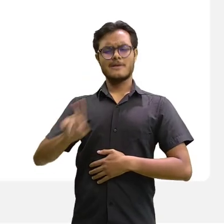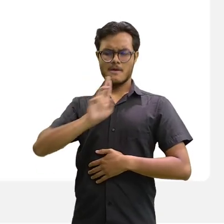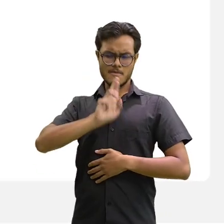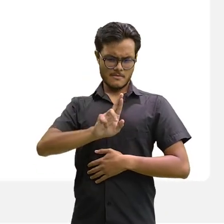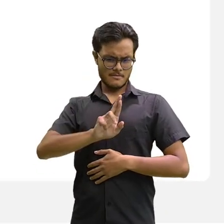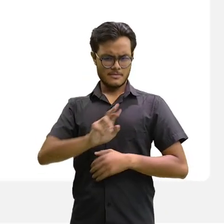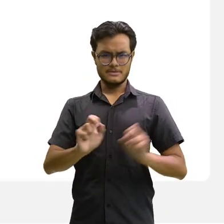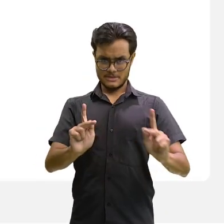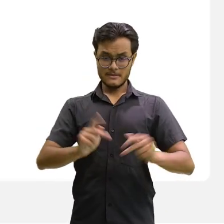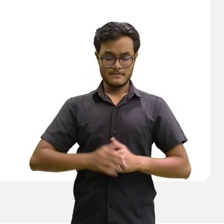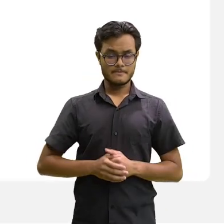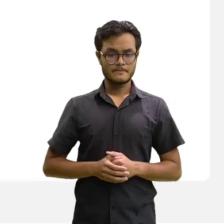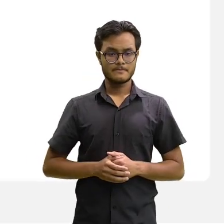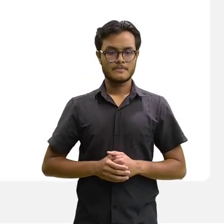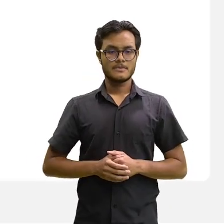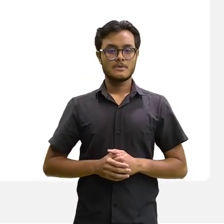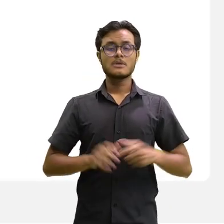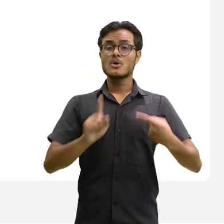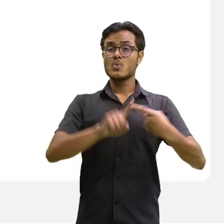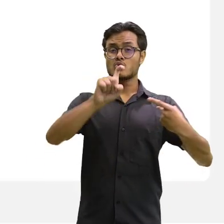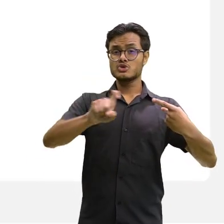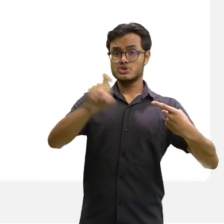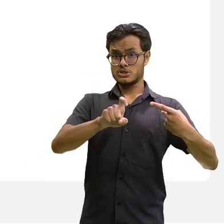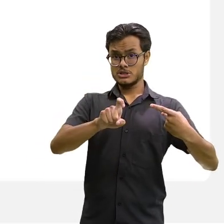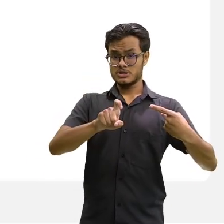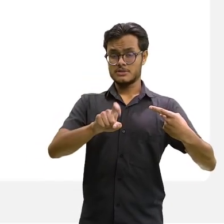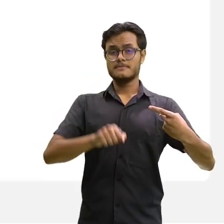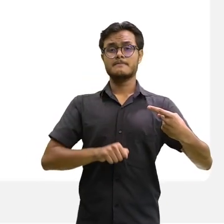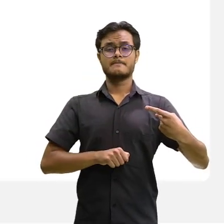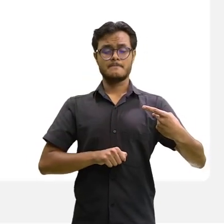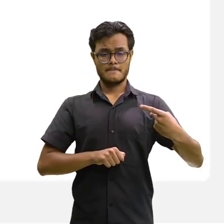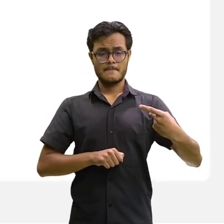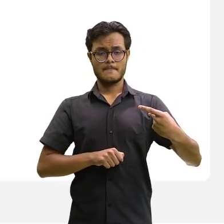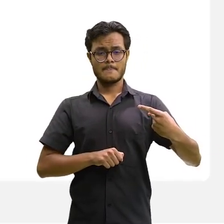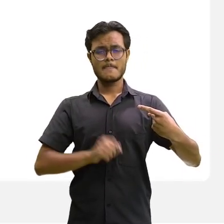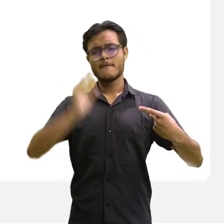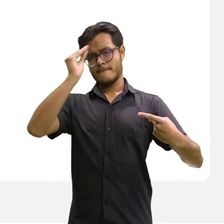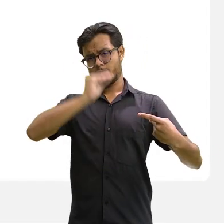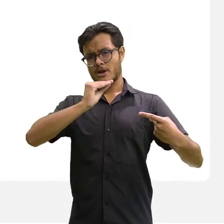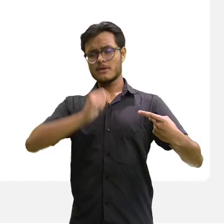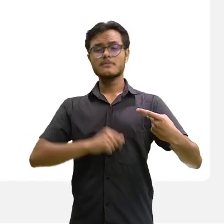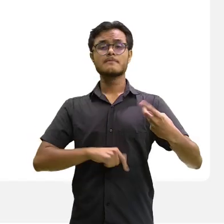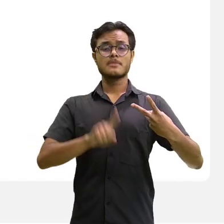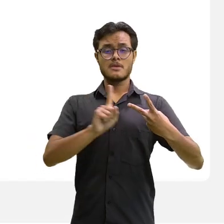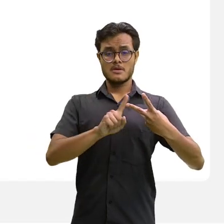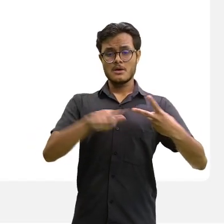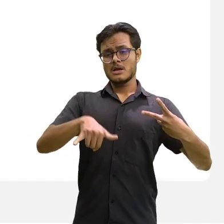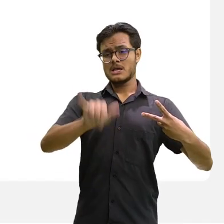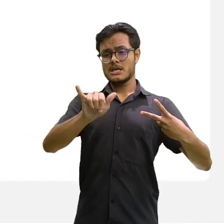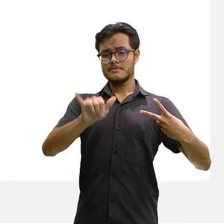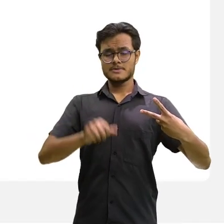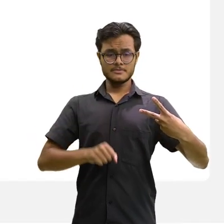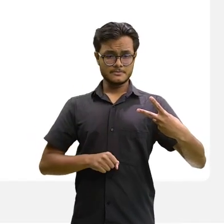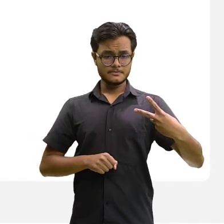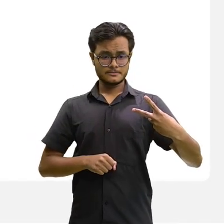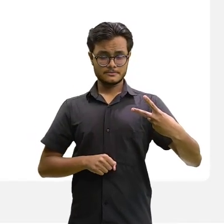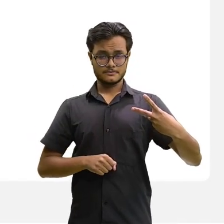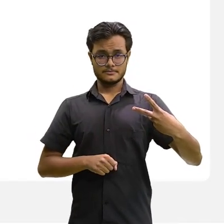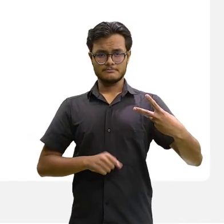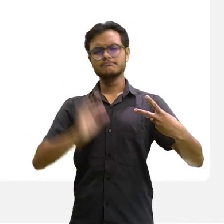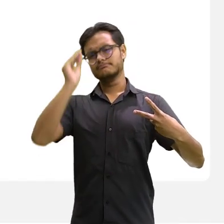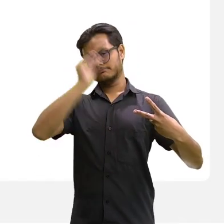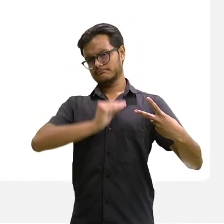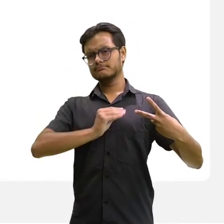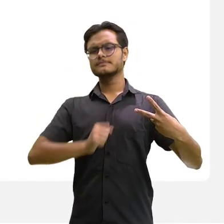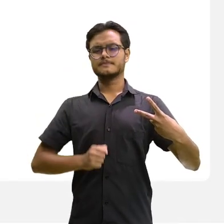verdade? A enzima X pH 7 é neutro, a enzima Y pH 8 é básico. Então a